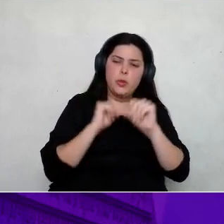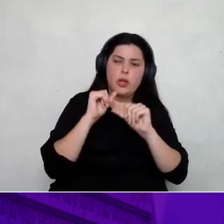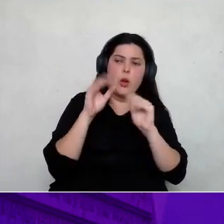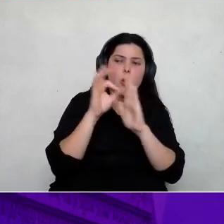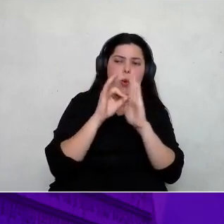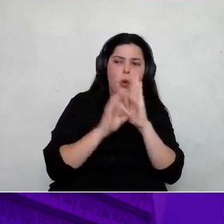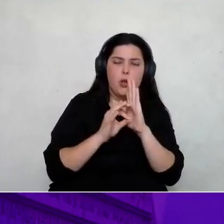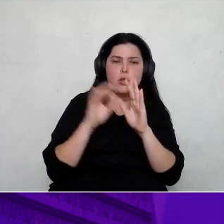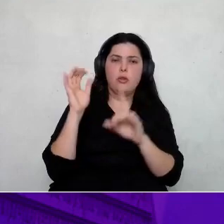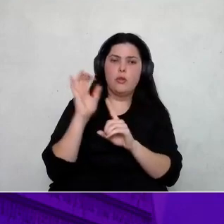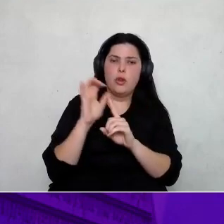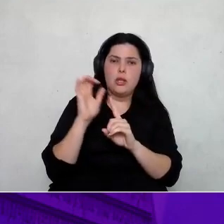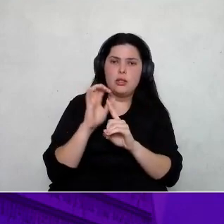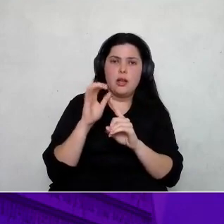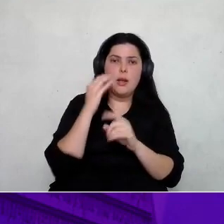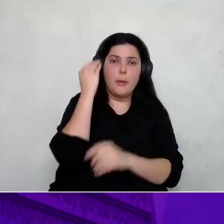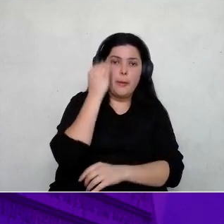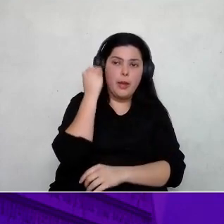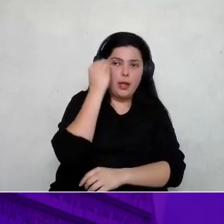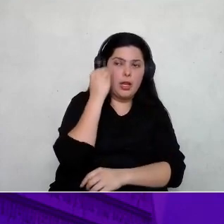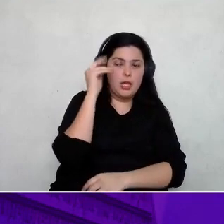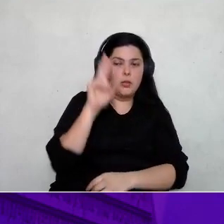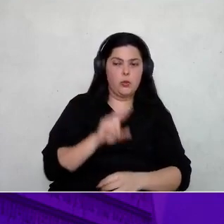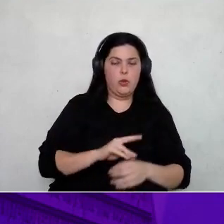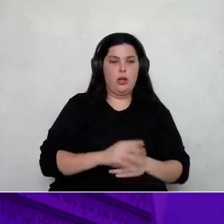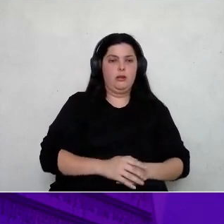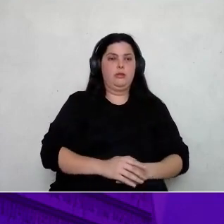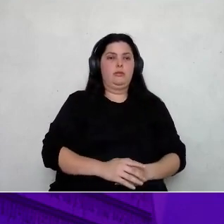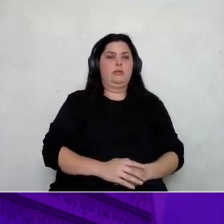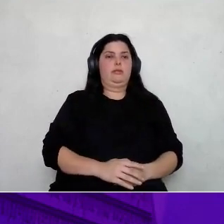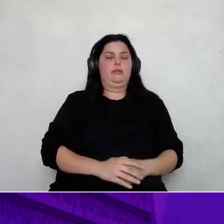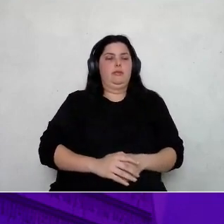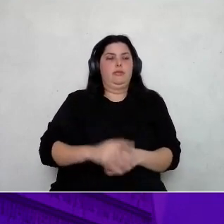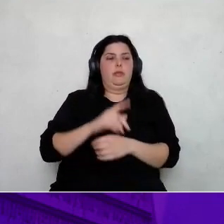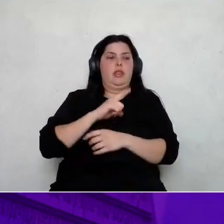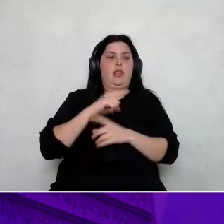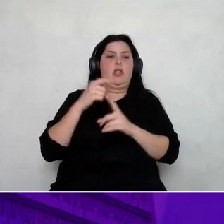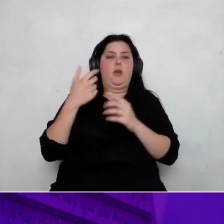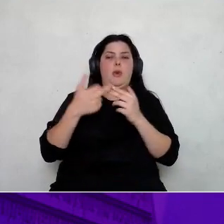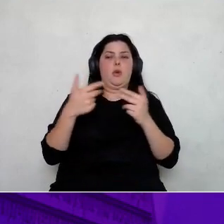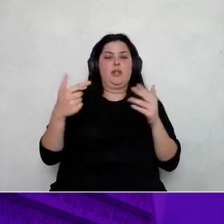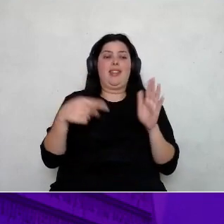influenciar toda a experiência da pessoa usuária e você vai ter um impacto negativo. Da mesma